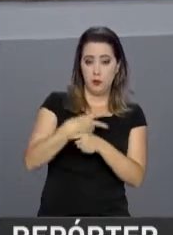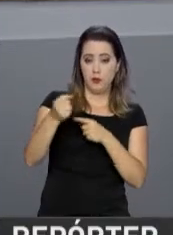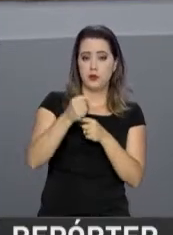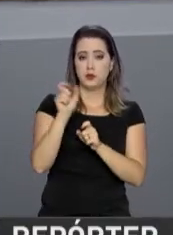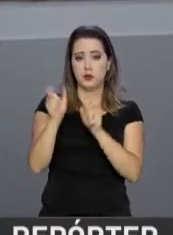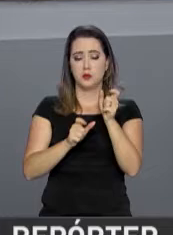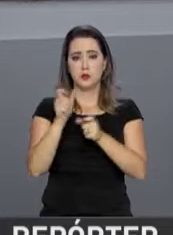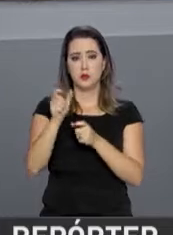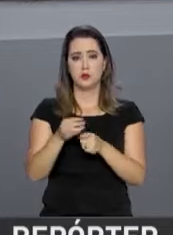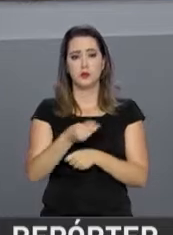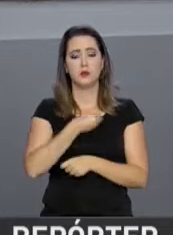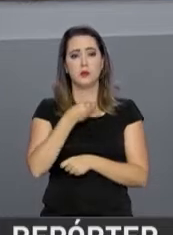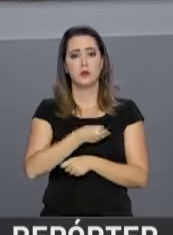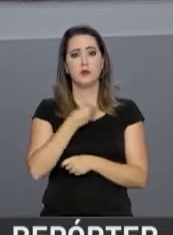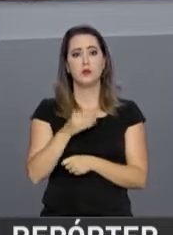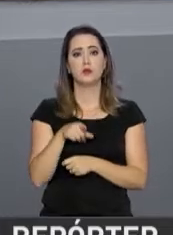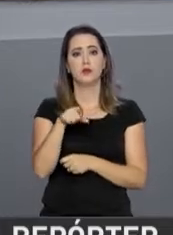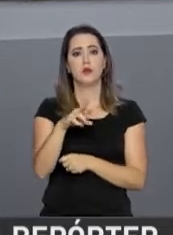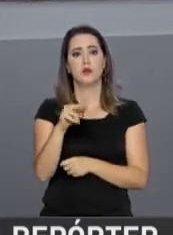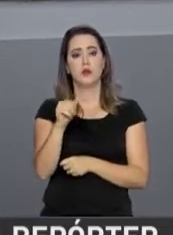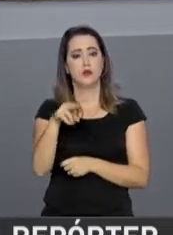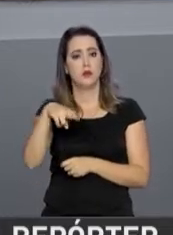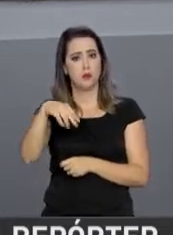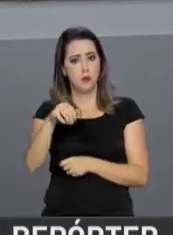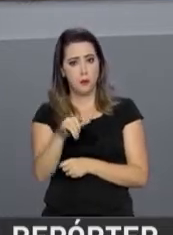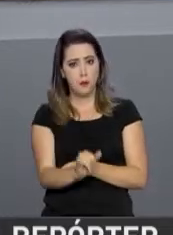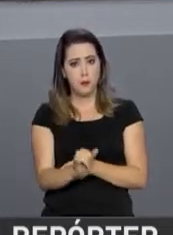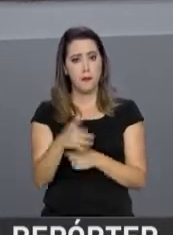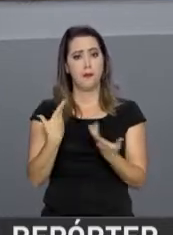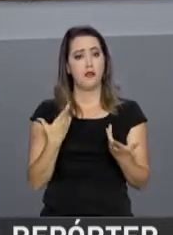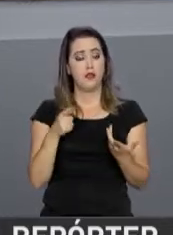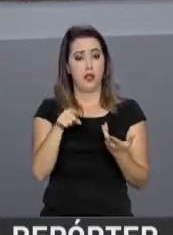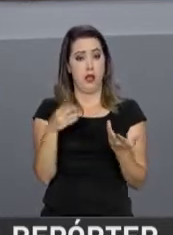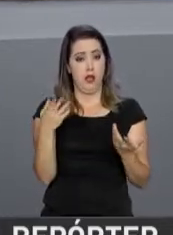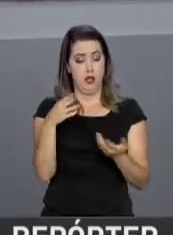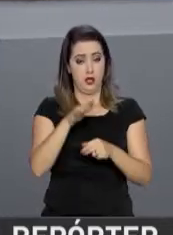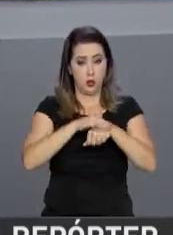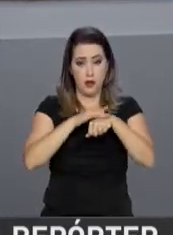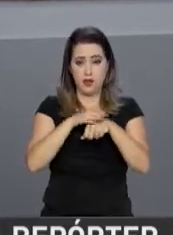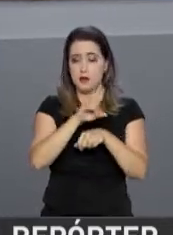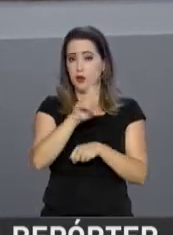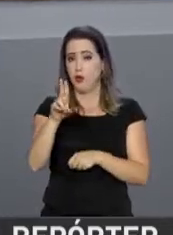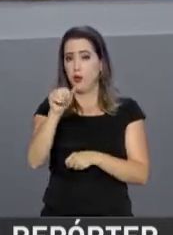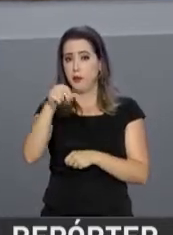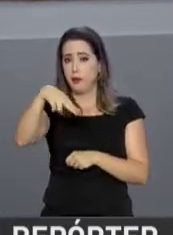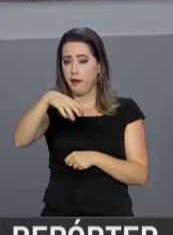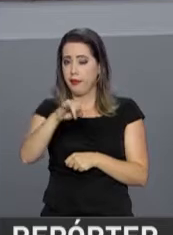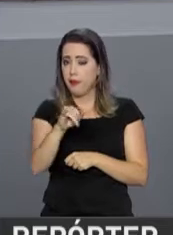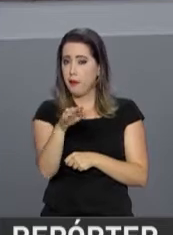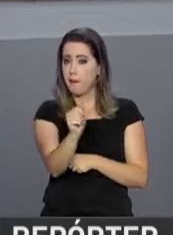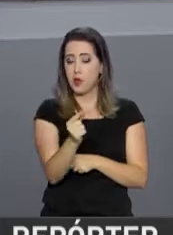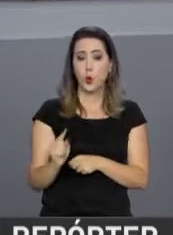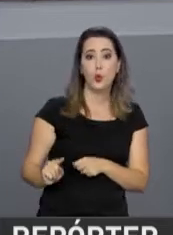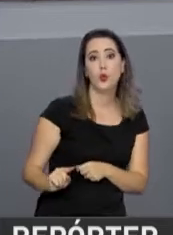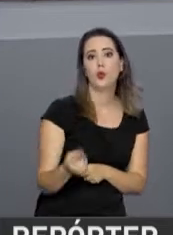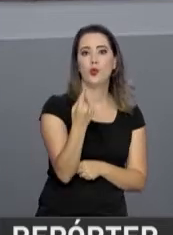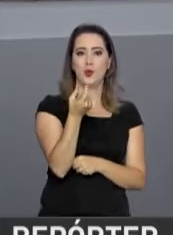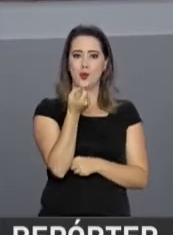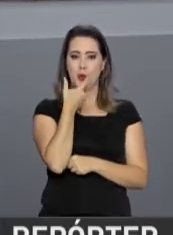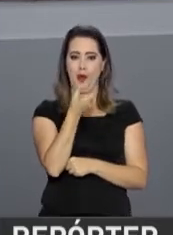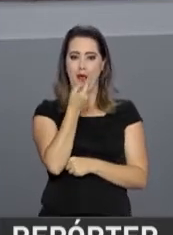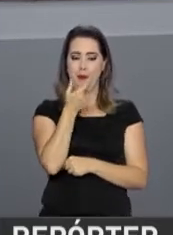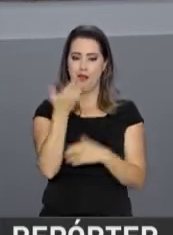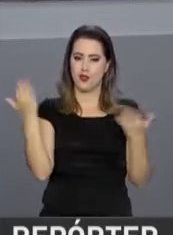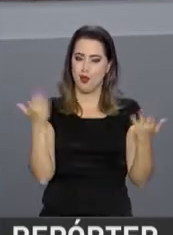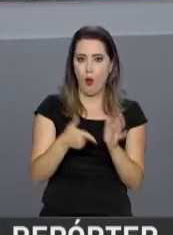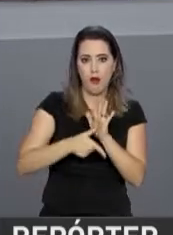para os pacientes que convivem com um tipo raro de anemia a patente do único medicamento disponível para o tratamento da doença